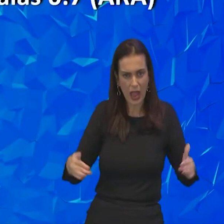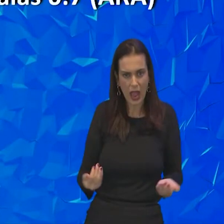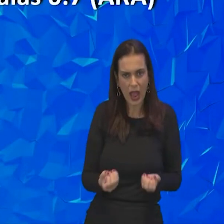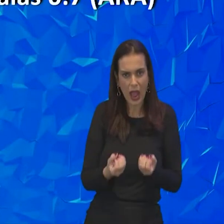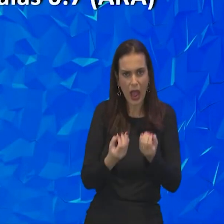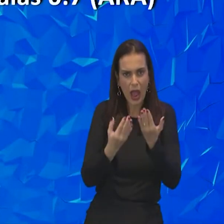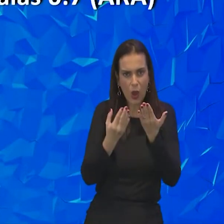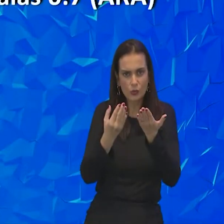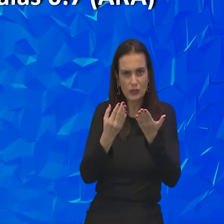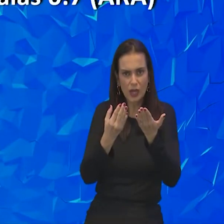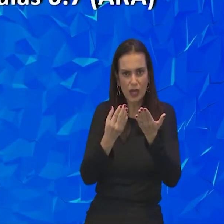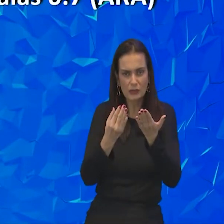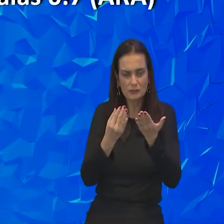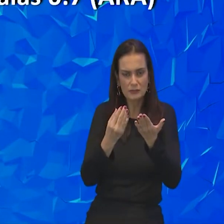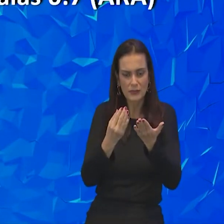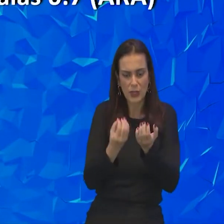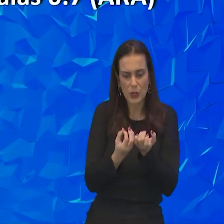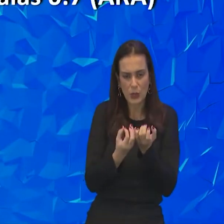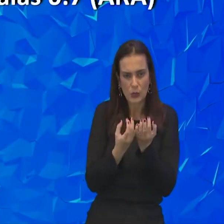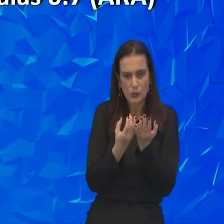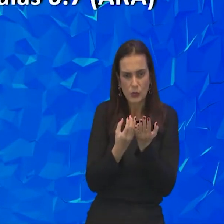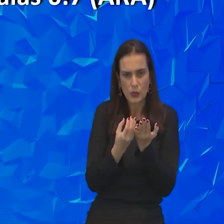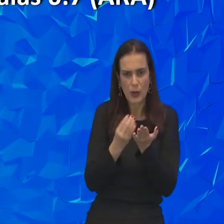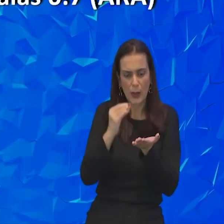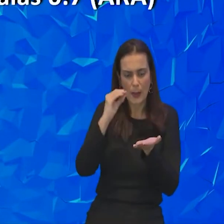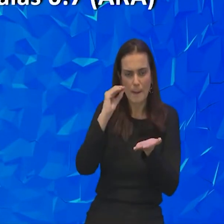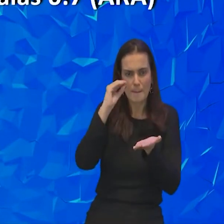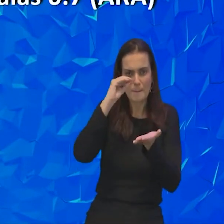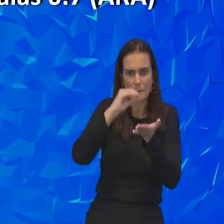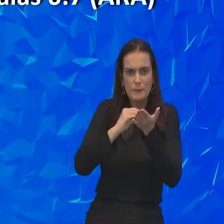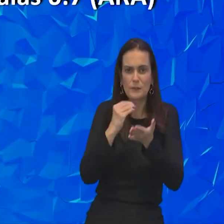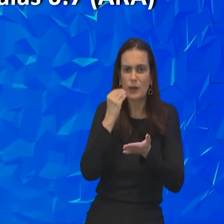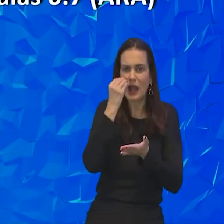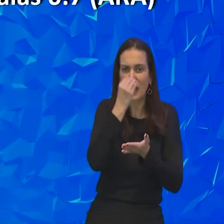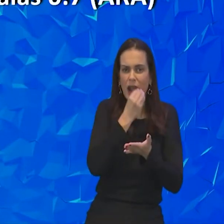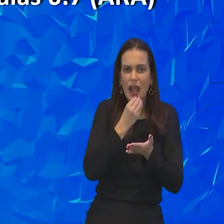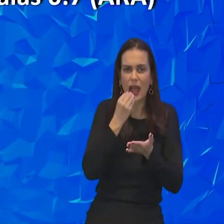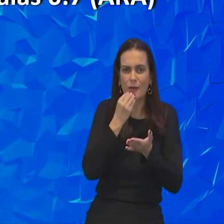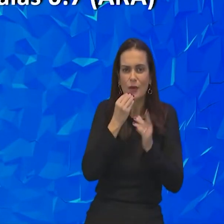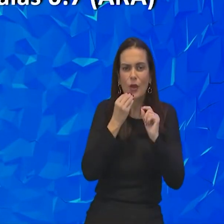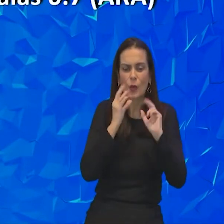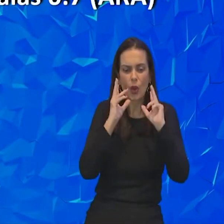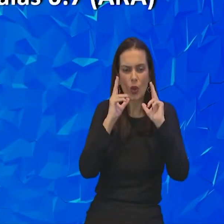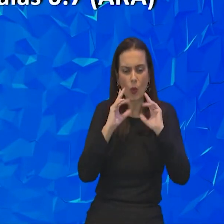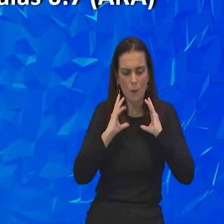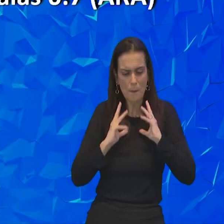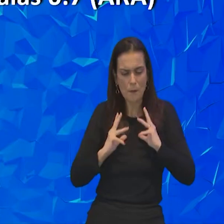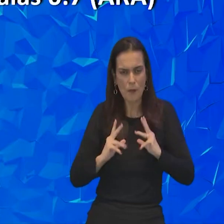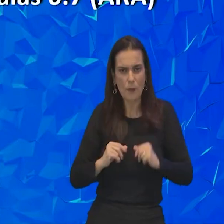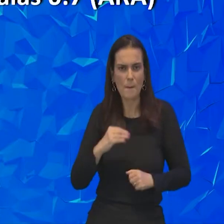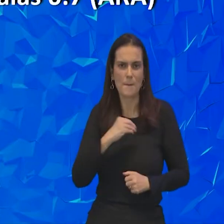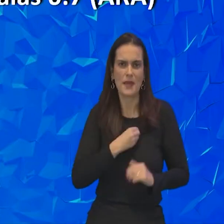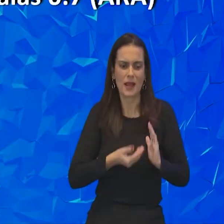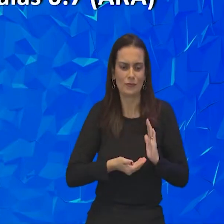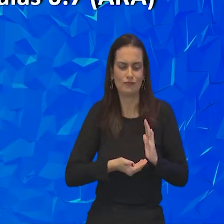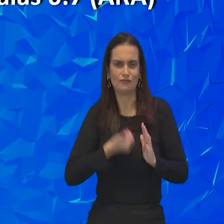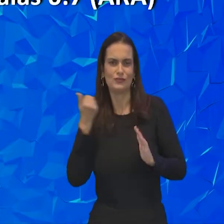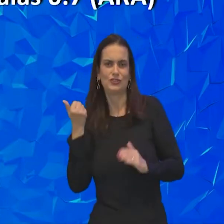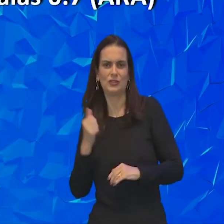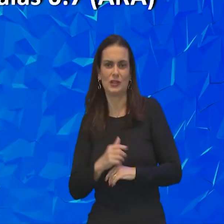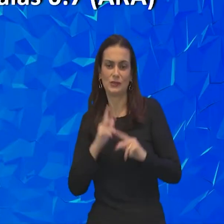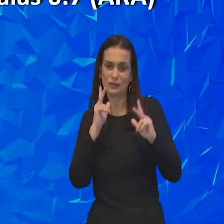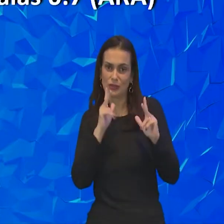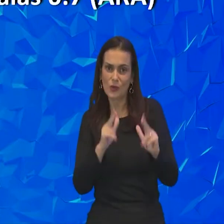brasa tocou a minha boca e disse: eis que ela tocou os teus lábios, e a tua iniquidade foi tirada e perdoado o teu pecado. Vejam que